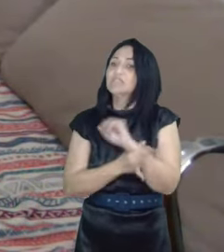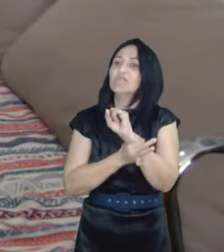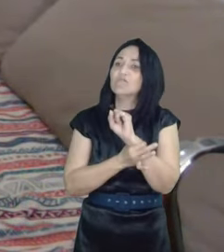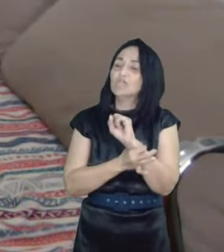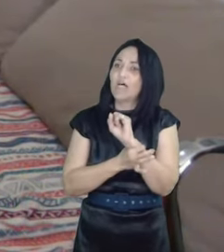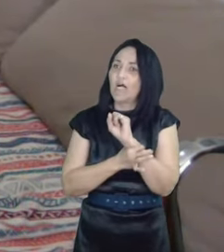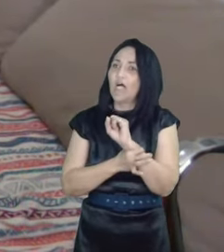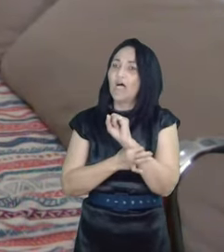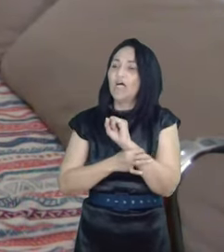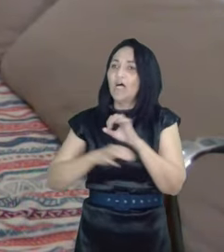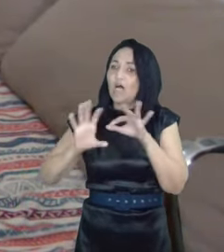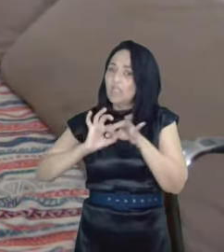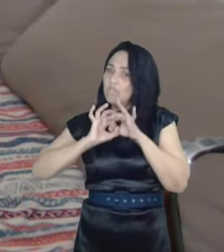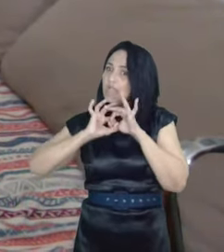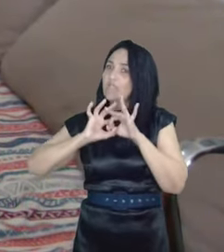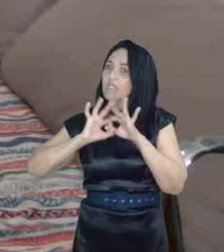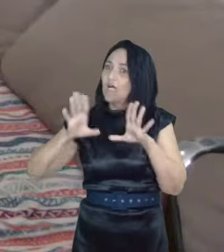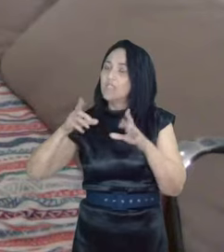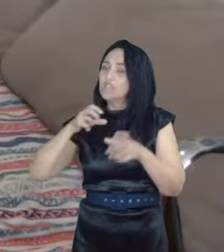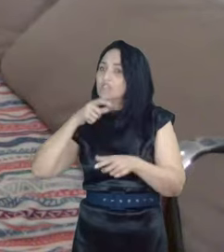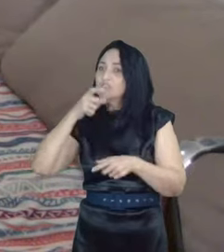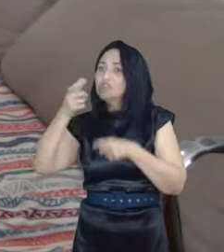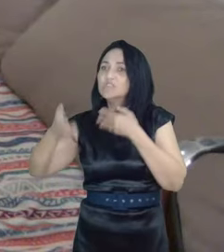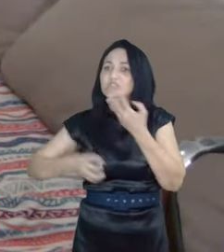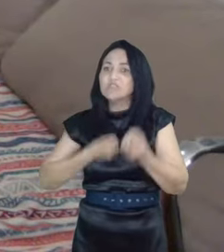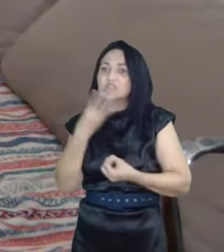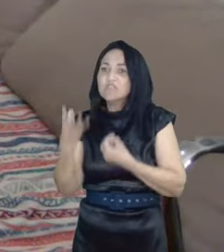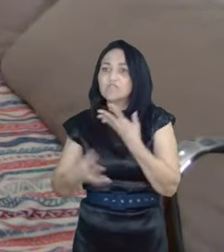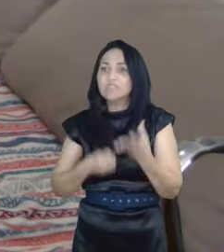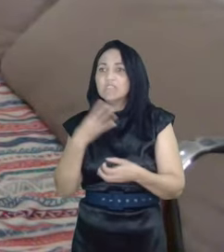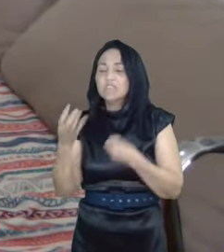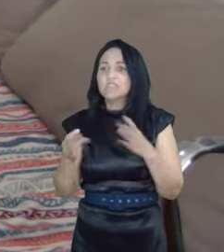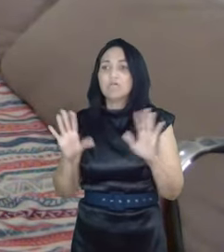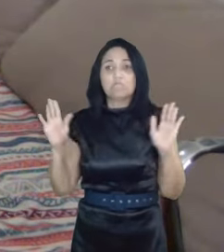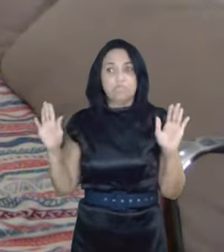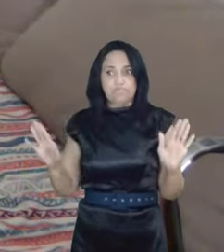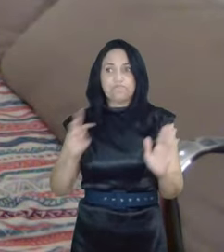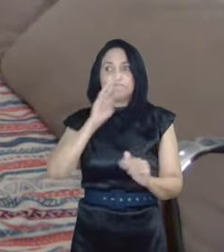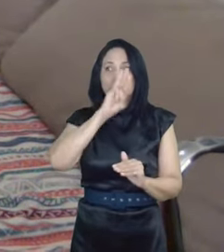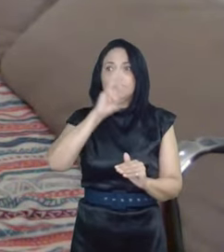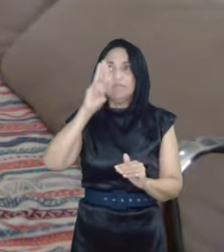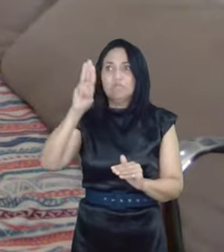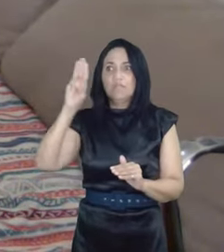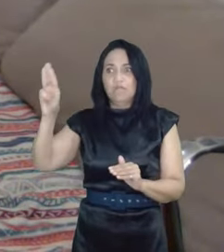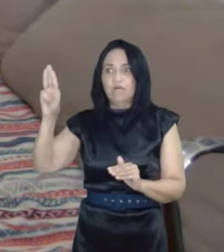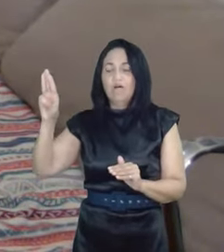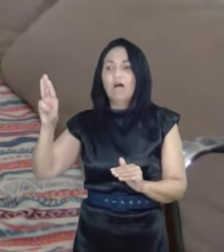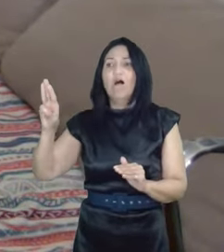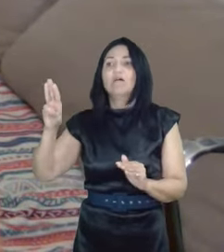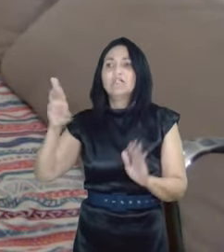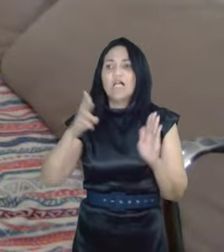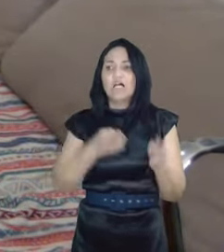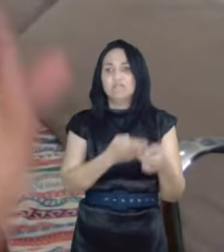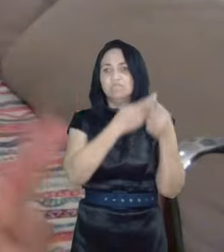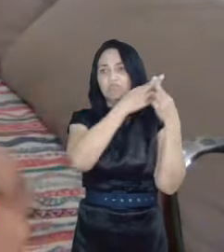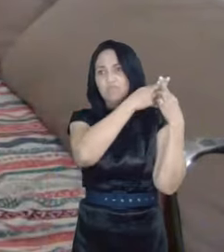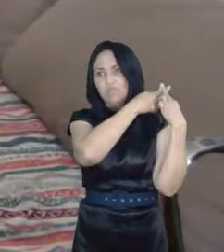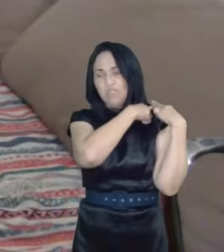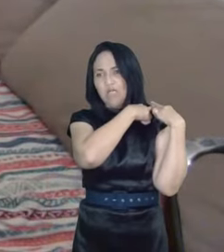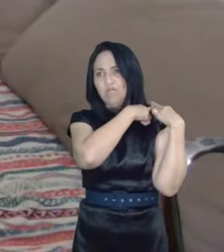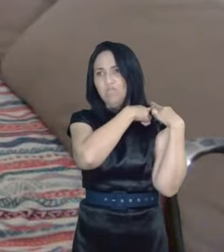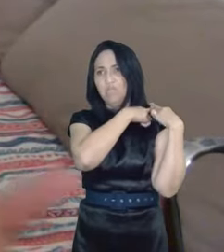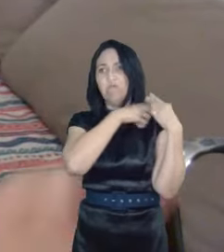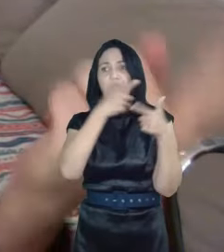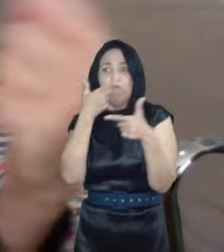as plataformas somente poderão retirar, ser responsabilidade civilmente por danos decorrentes